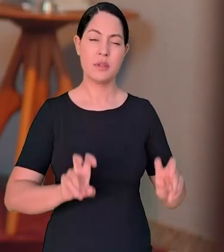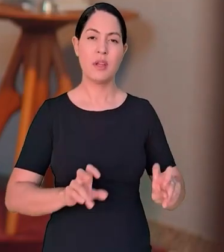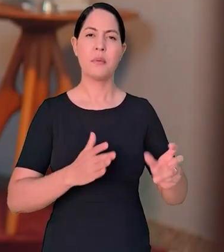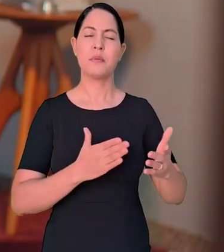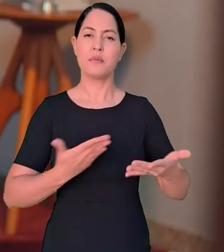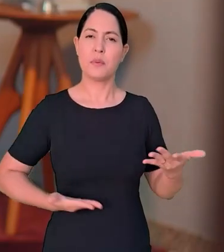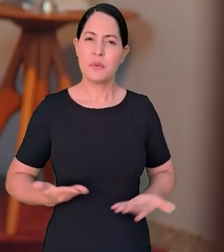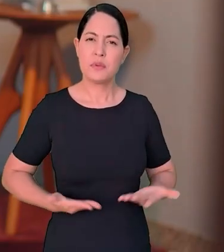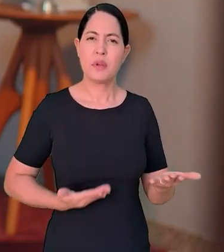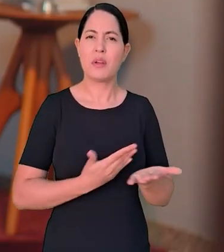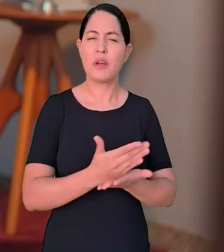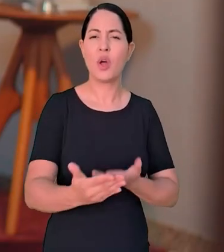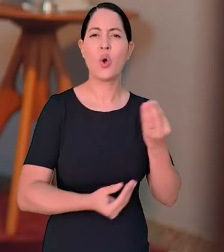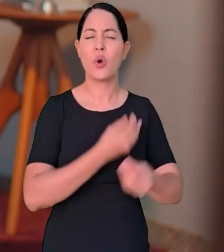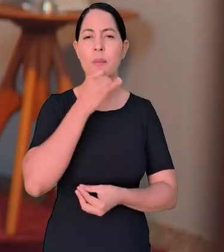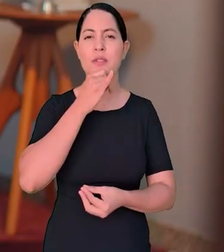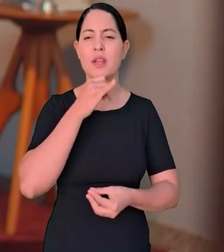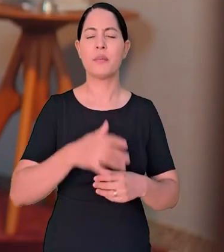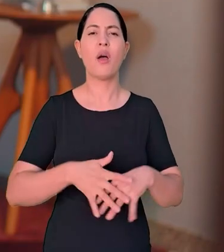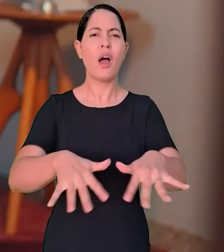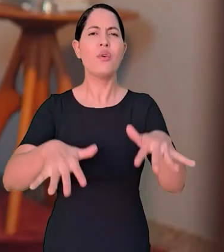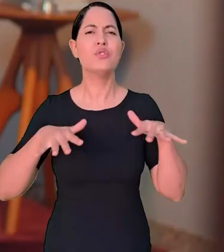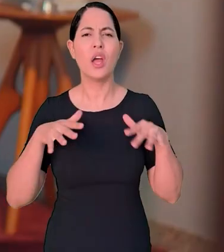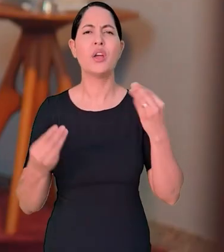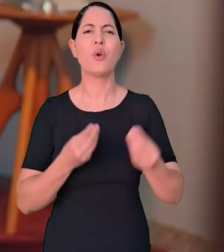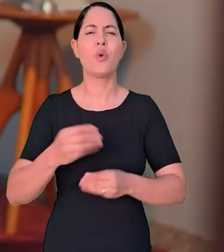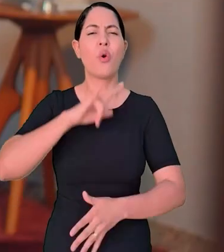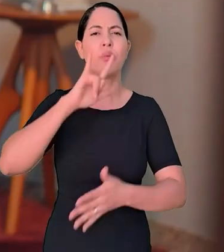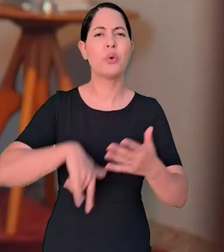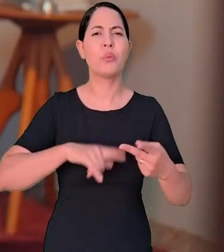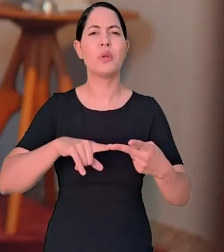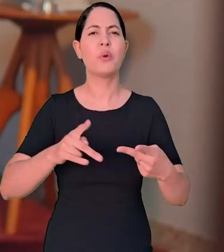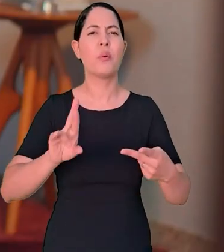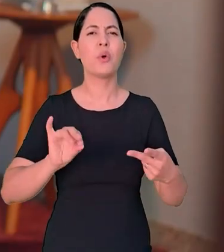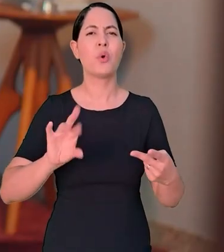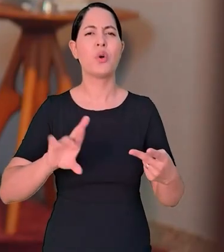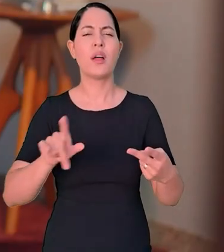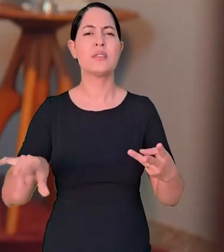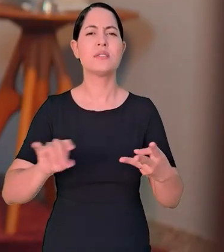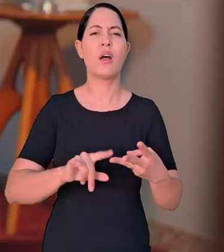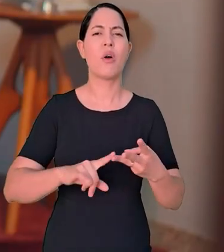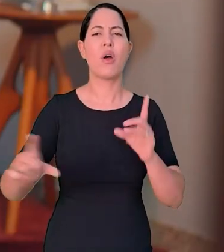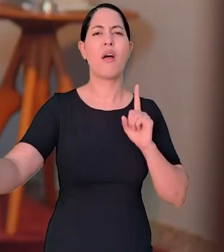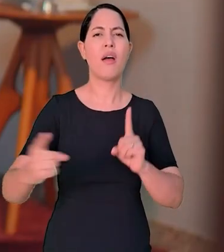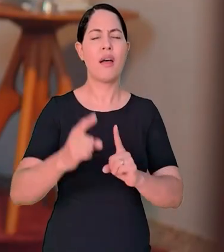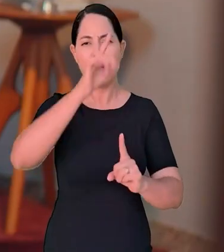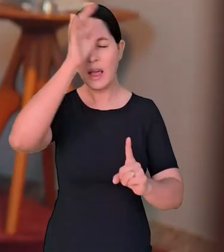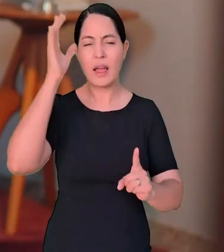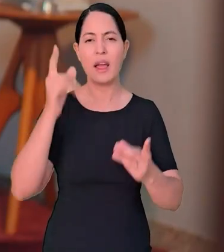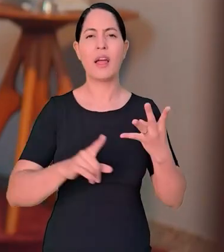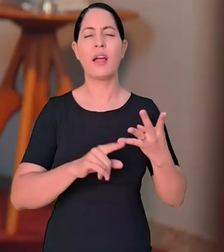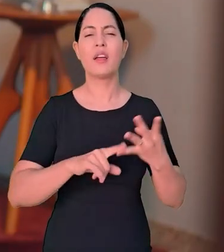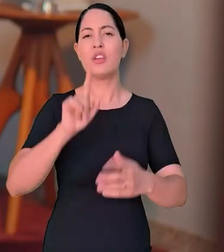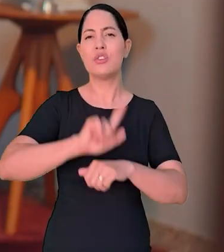para o início de uma carreira, matérias básicas, como fazer uma audiência, como fazer uma procuração, como atender um cliente, gestão de escritório, e um segundo